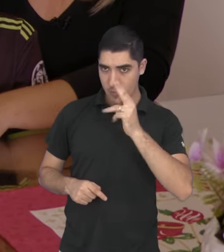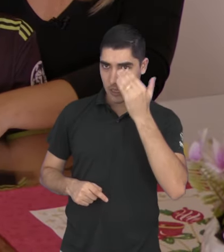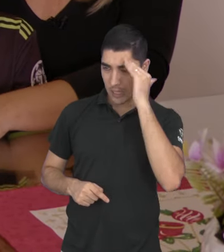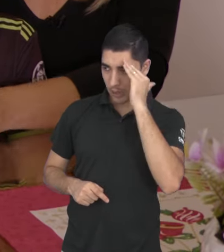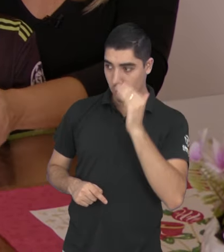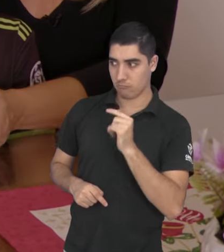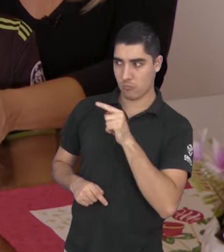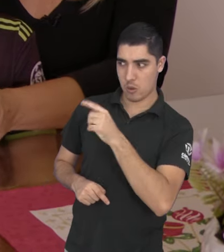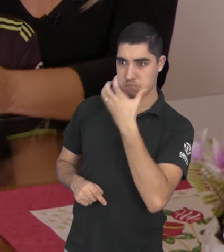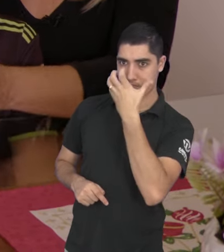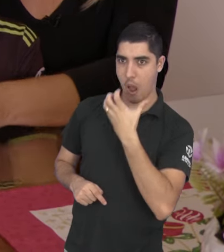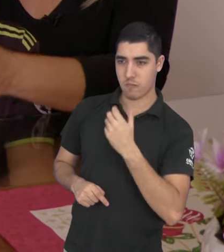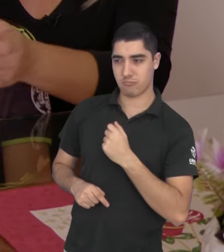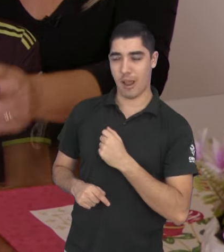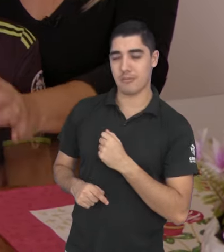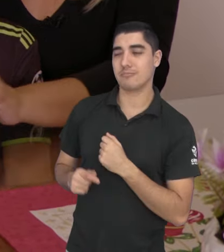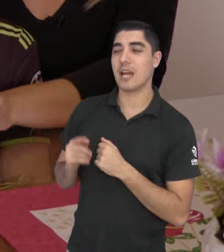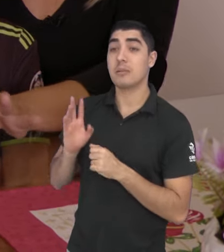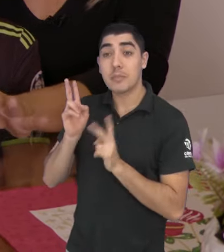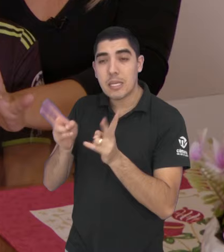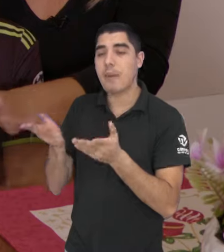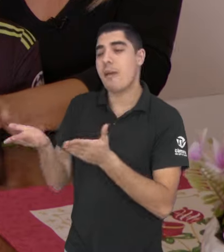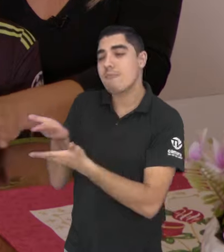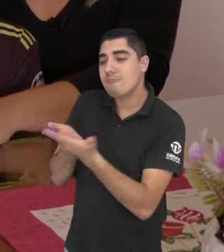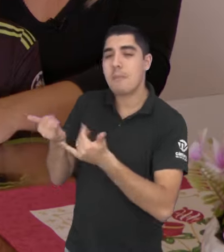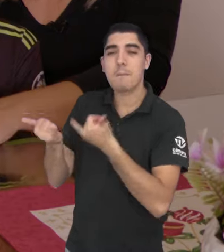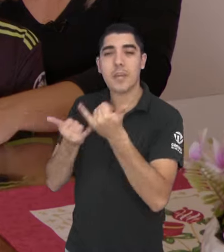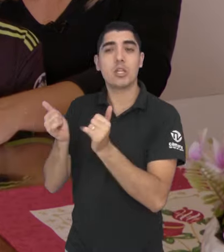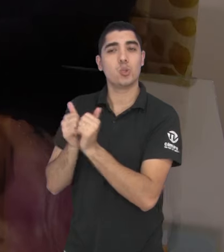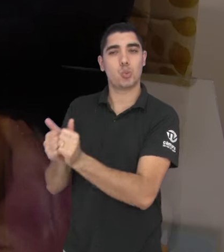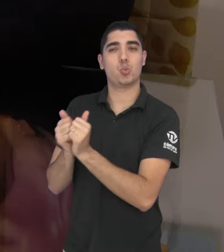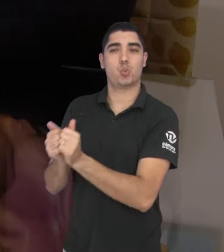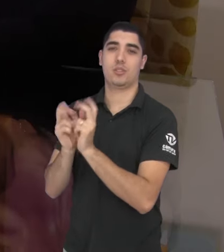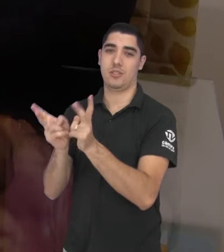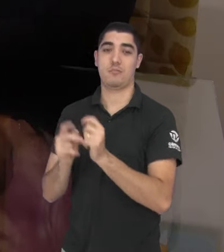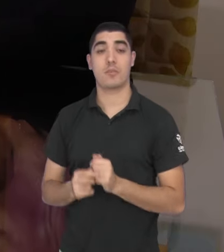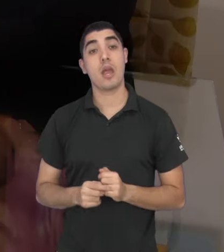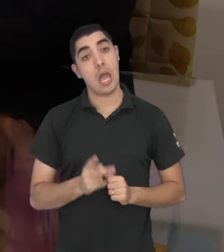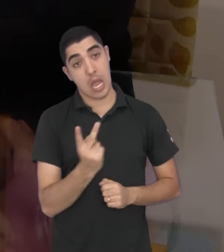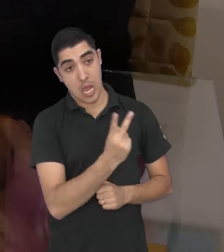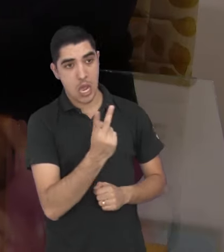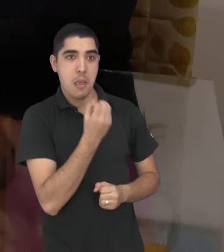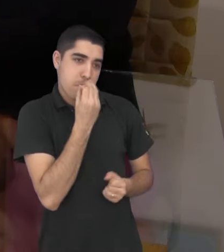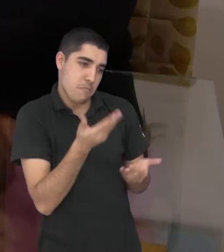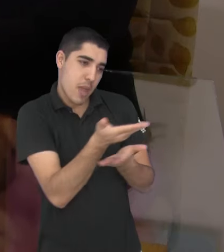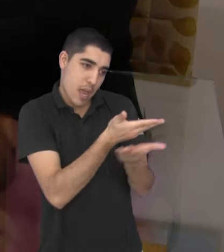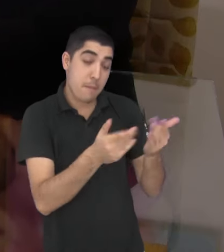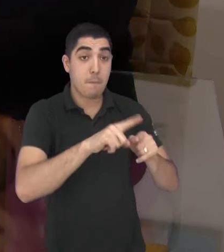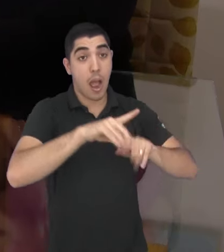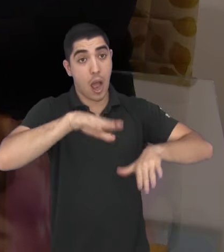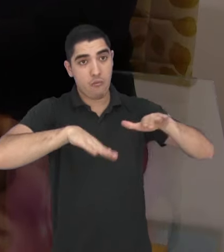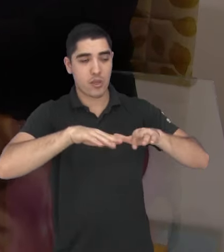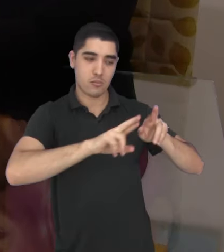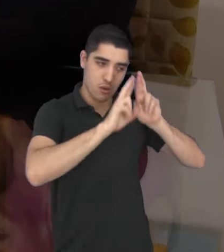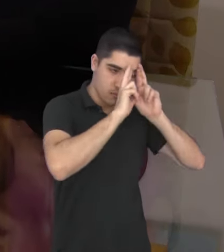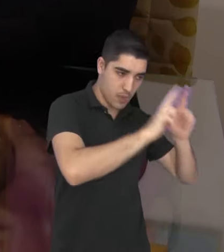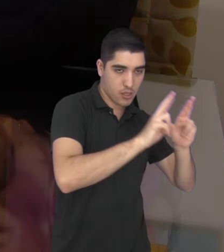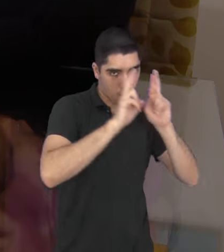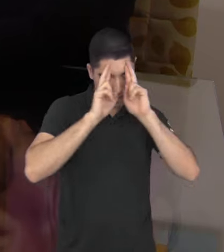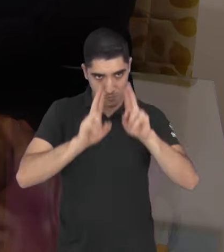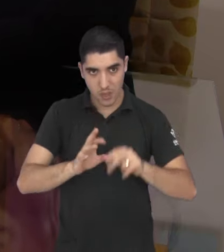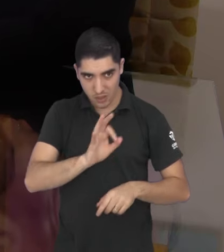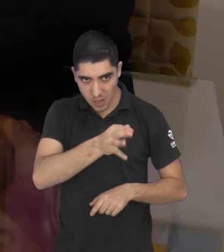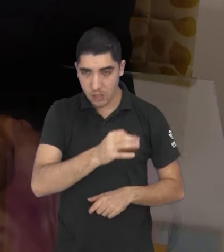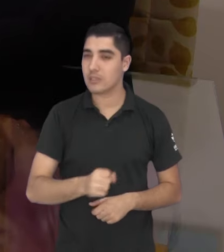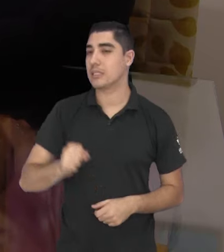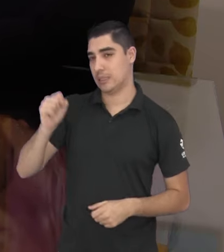muito amigos. O tempo todo eles brincam, eles estão sempre juntos. Se dão bem, mas lógico, né? Momentos e momentos tem que respeitar o espaço, sim, de todo mundo.